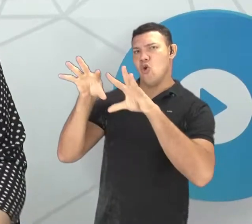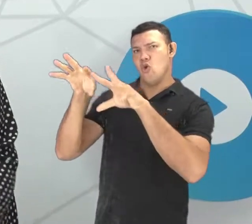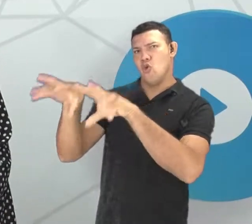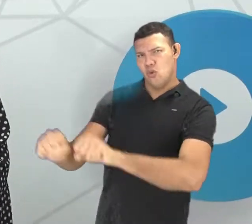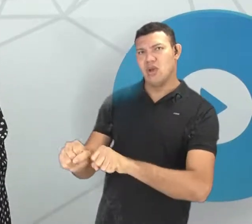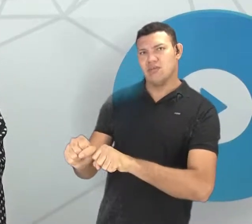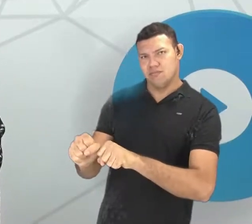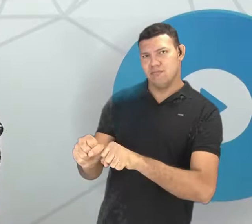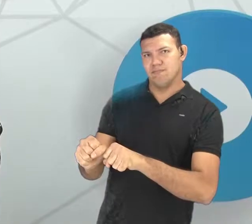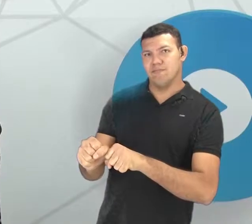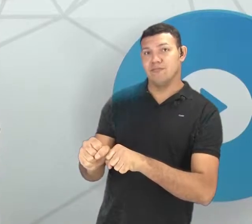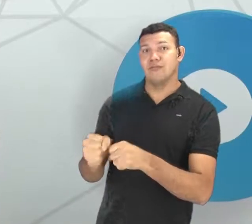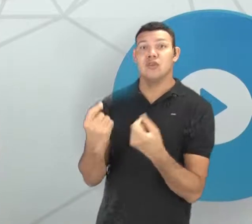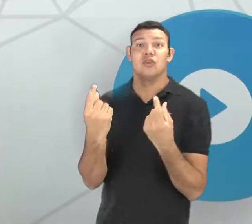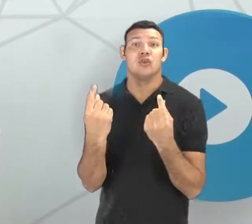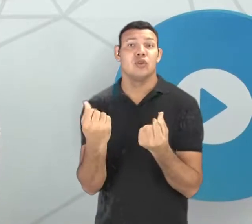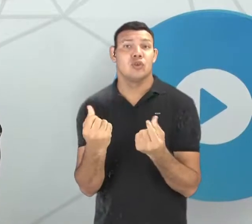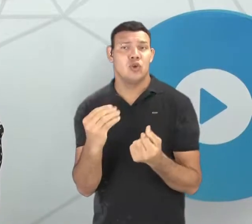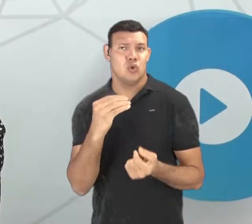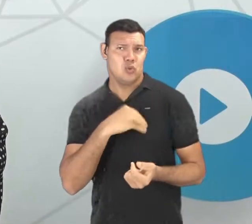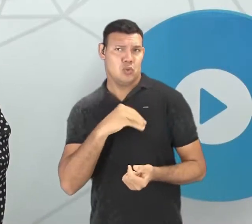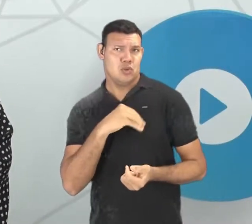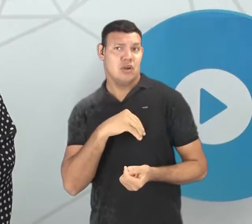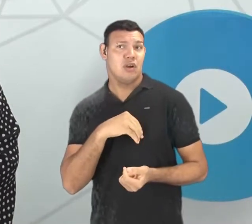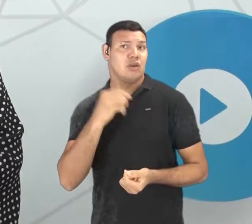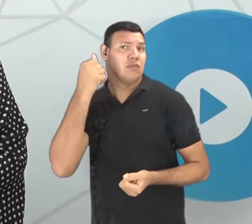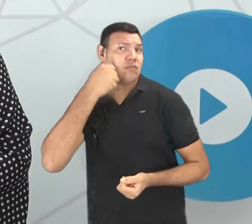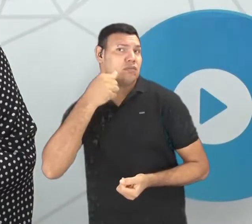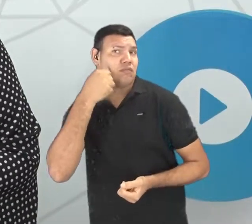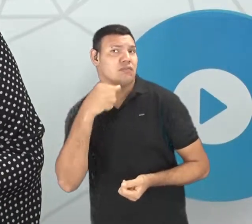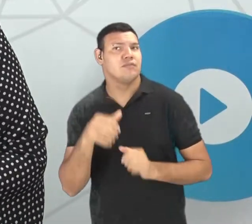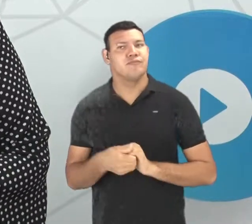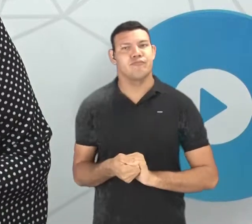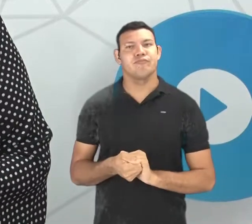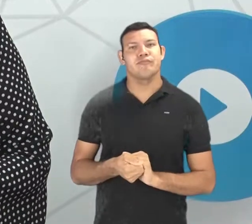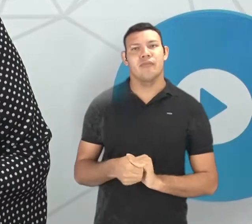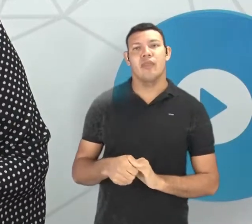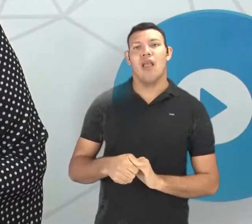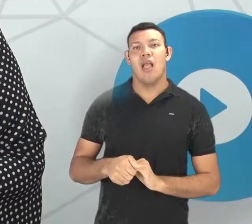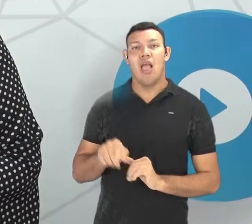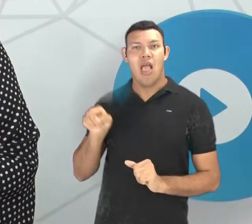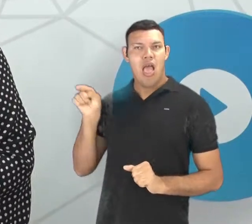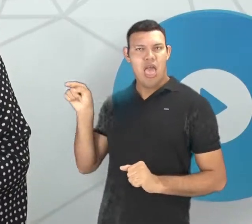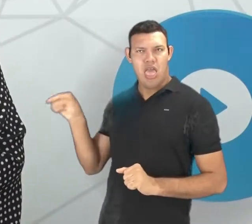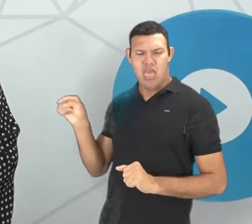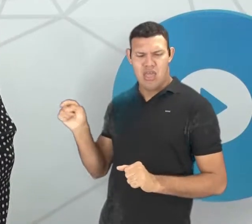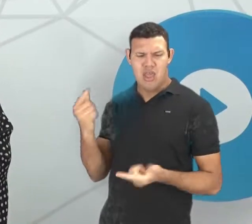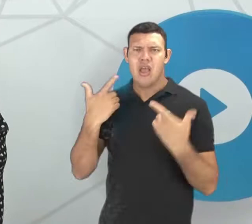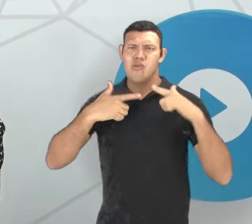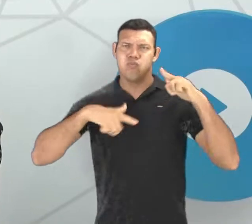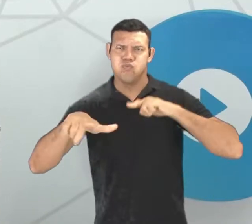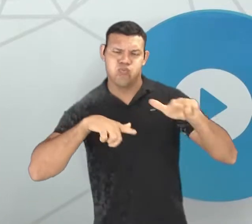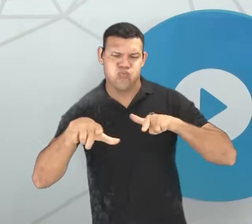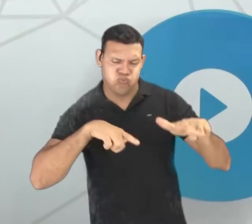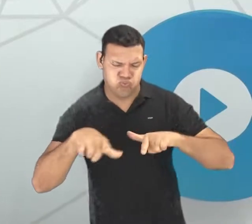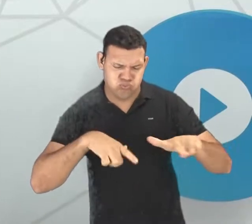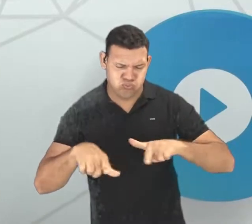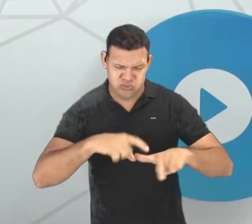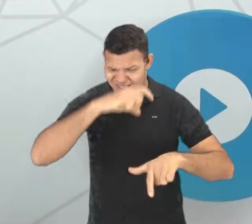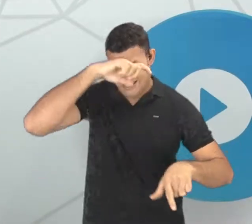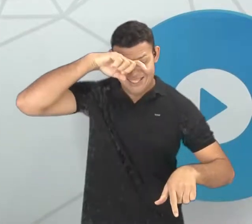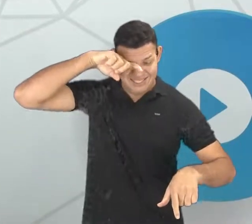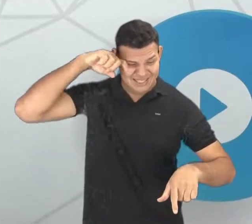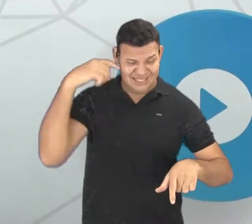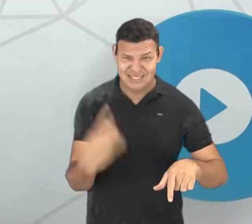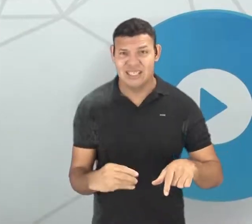apossa do dinheiro da mulher. A mulher trabalha, então ele compreende que ela não